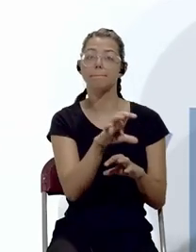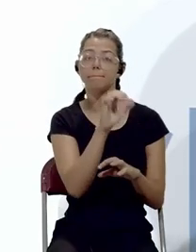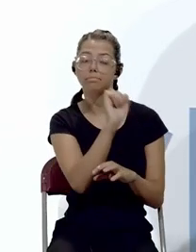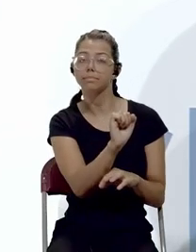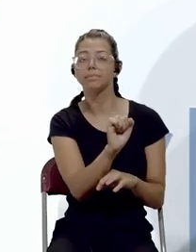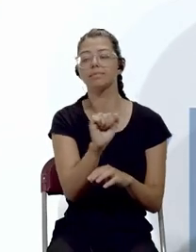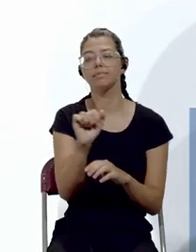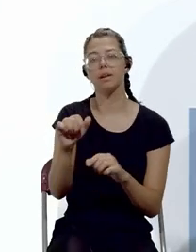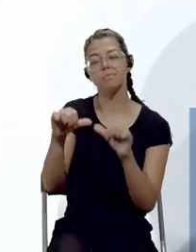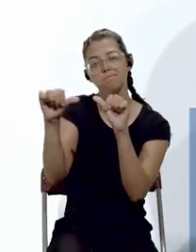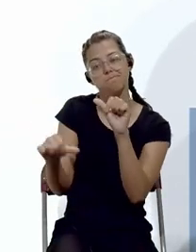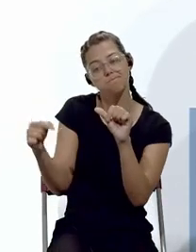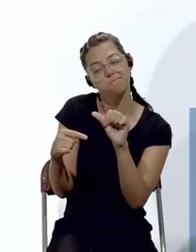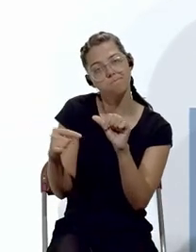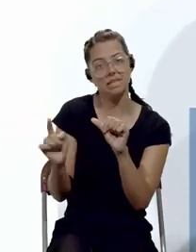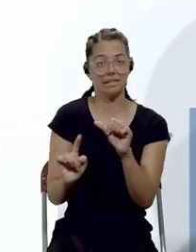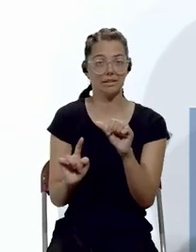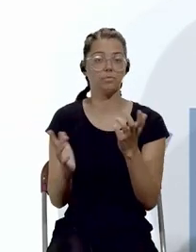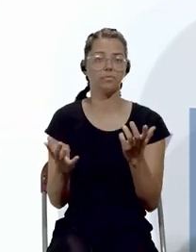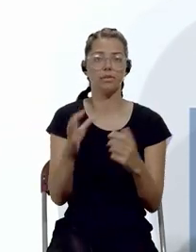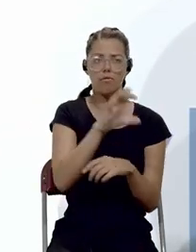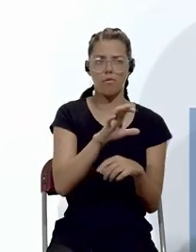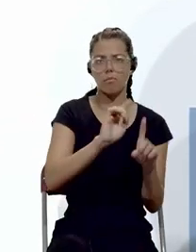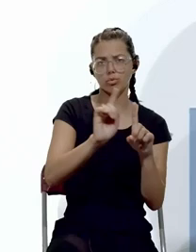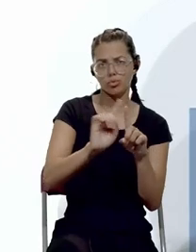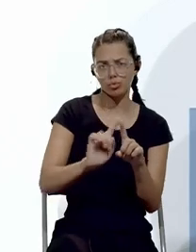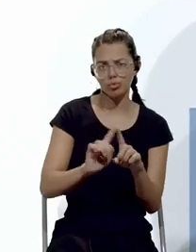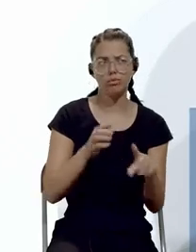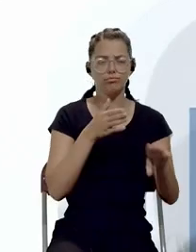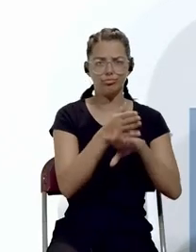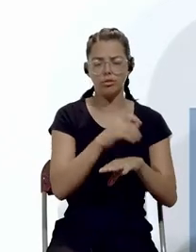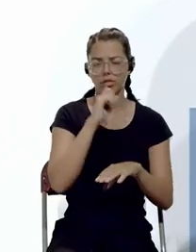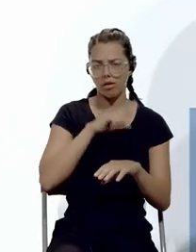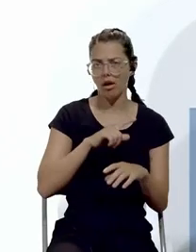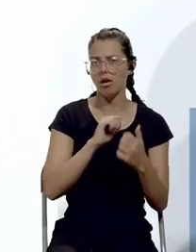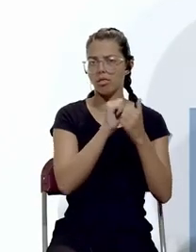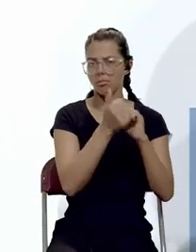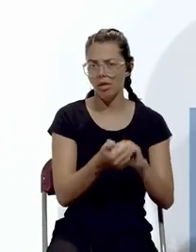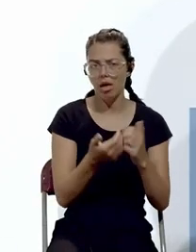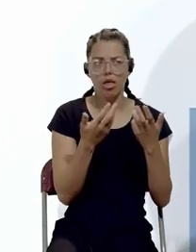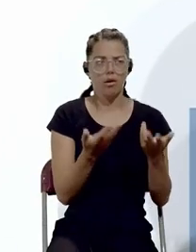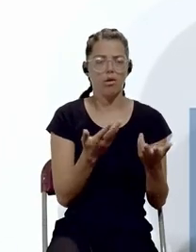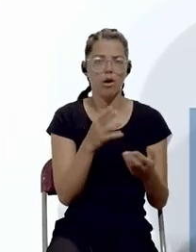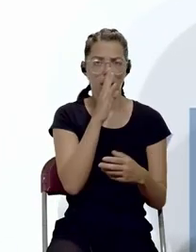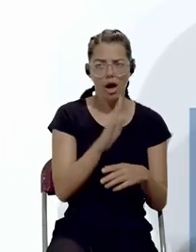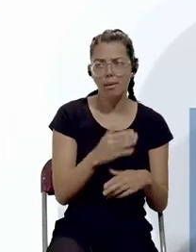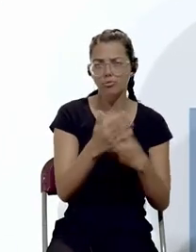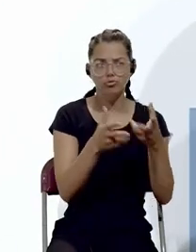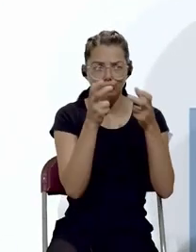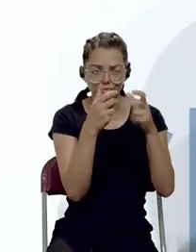mensagem. Eu acredito que podemos encontrar novos meios, mais diretos, mais adaptados aos tais novos hábitos de